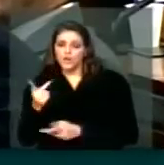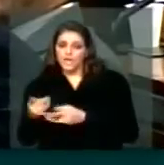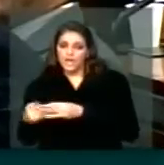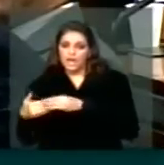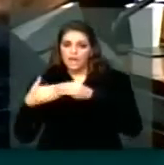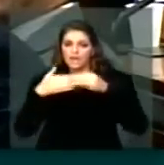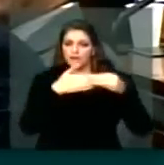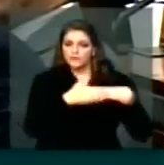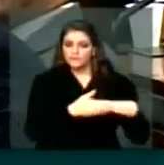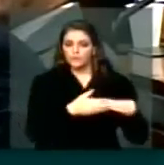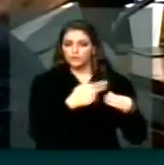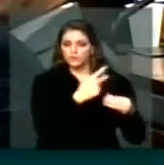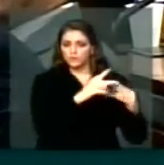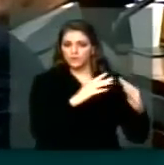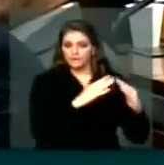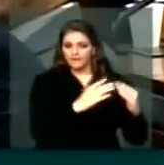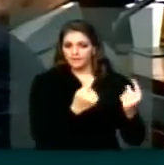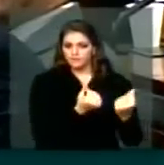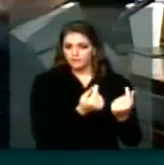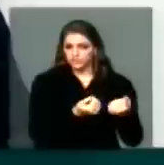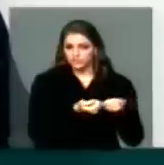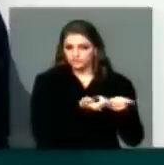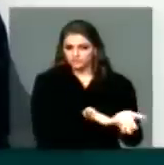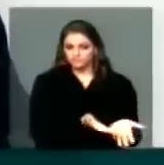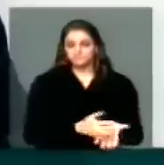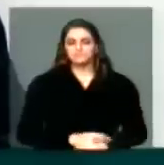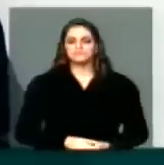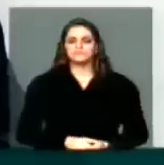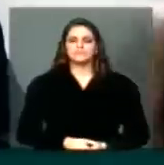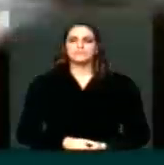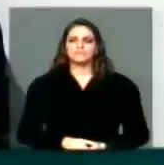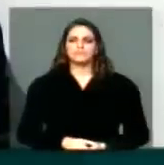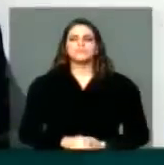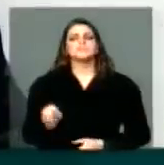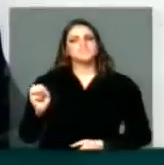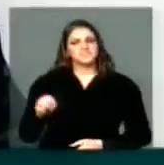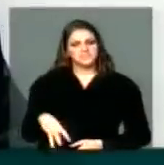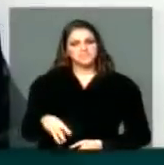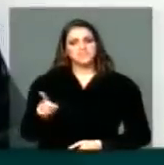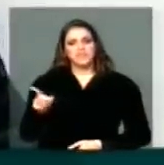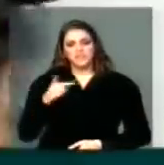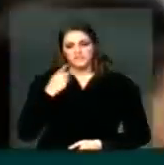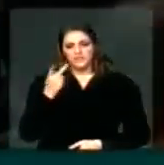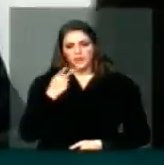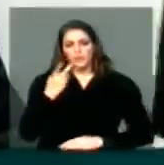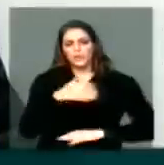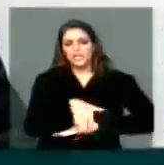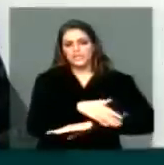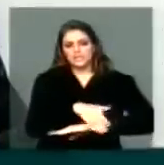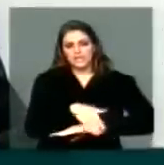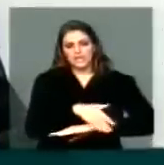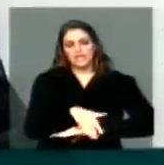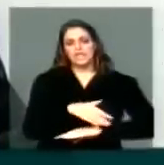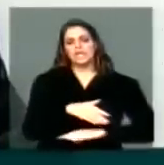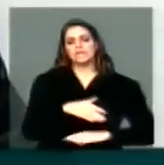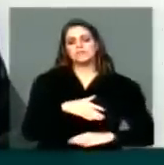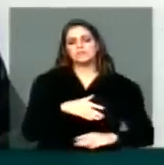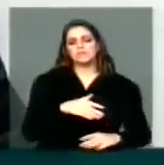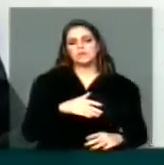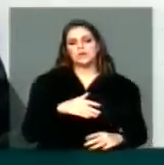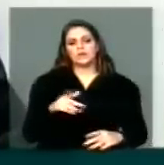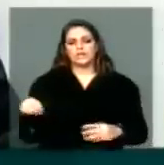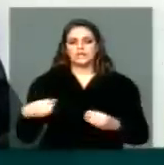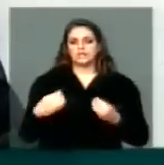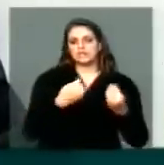isso? Ele disse que enviou, que esteve no endereço inicialmente tal, que